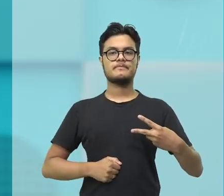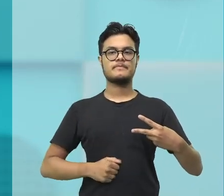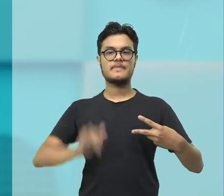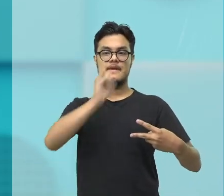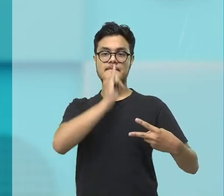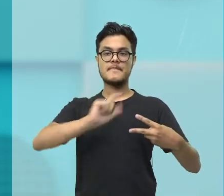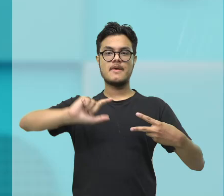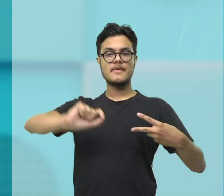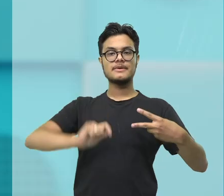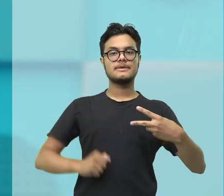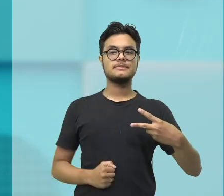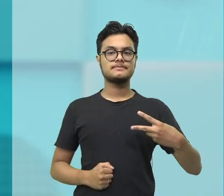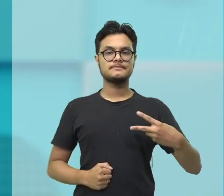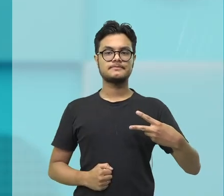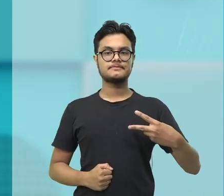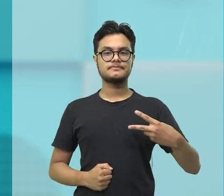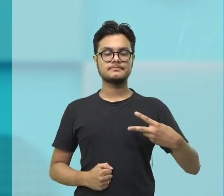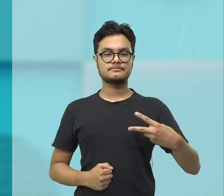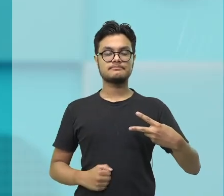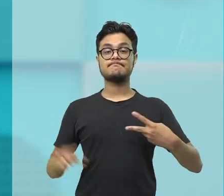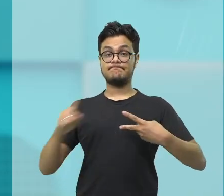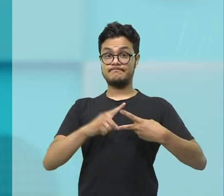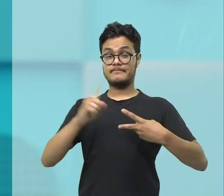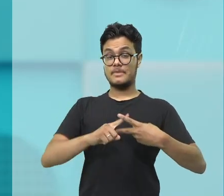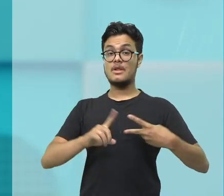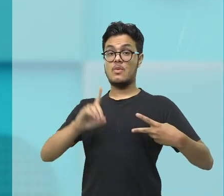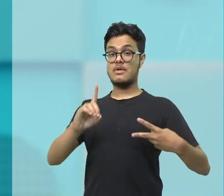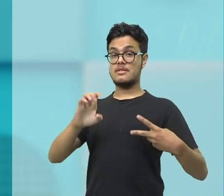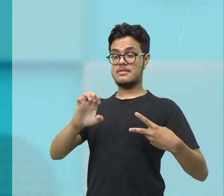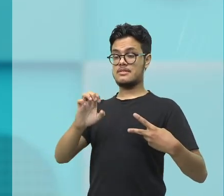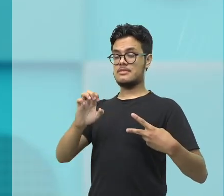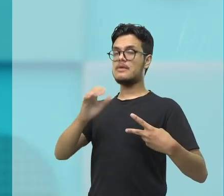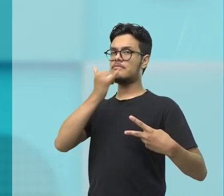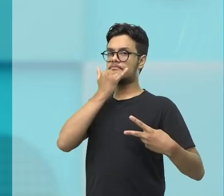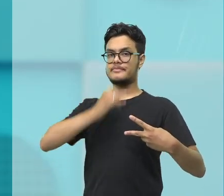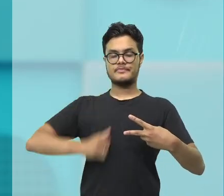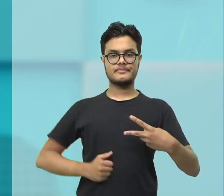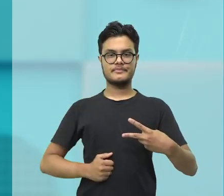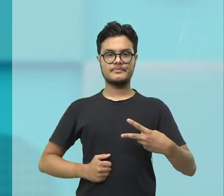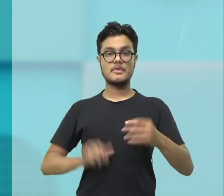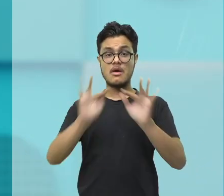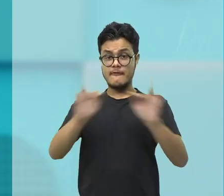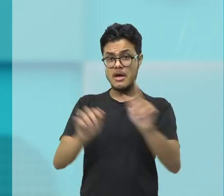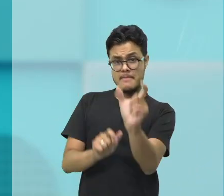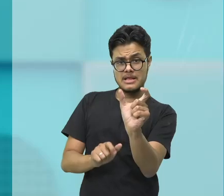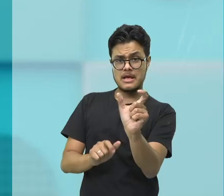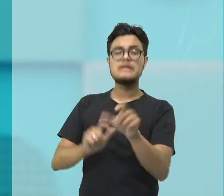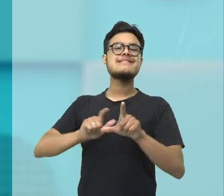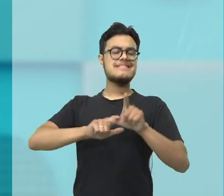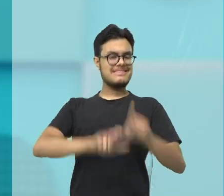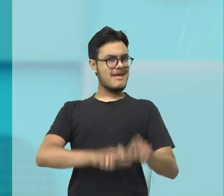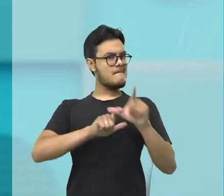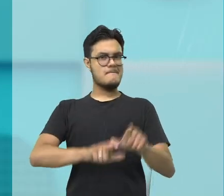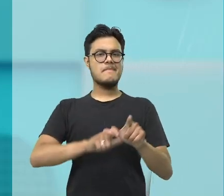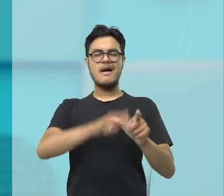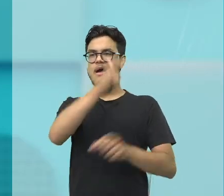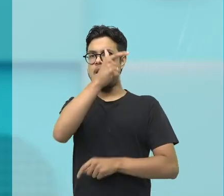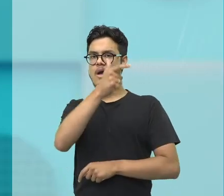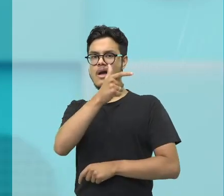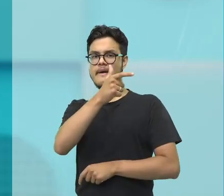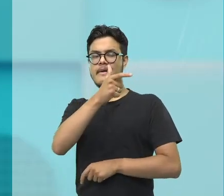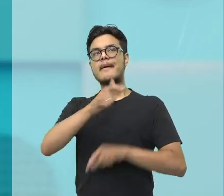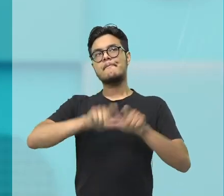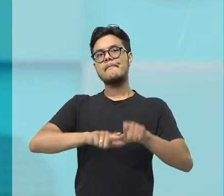forma que eles são dependentes, ou seja, eles vão depender um do outro para formar uma palavra, para formar